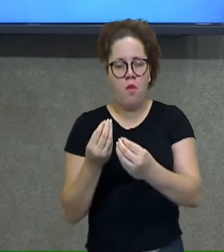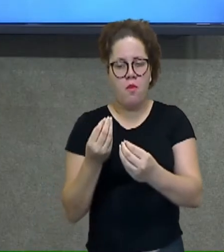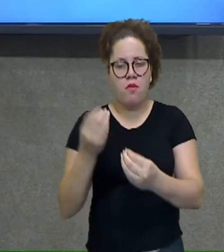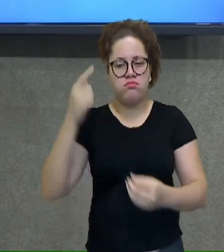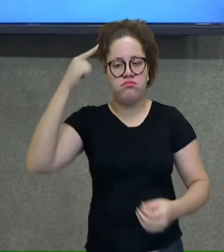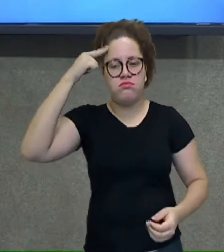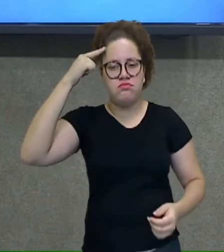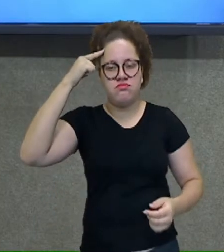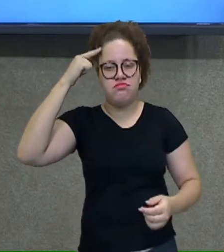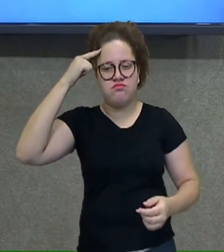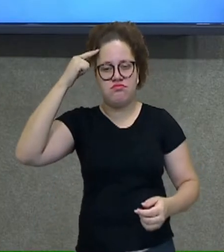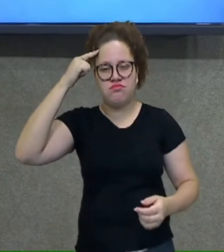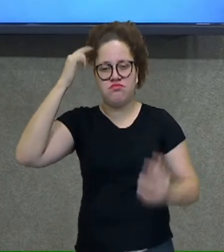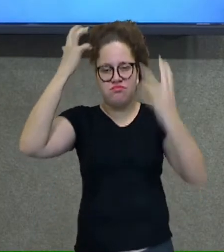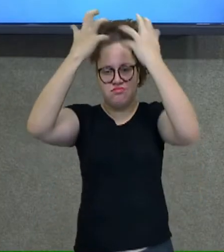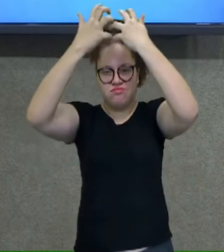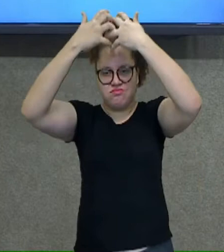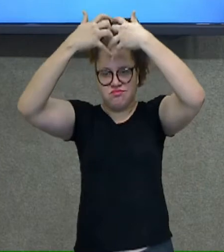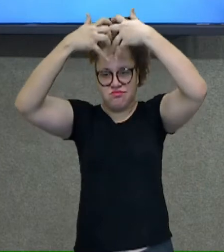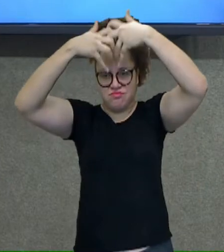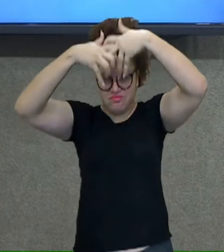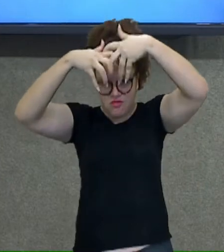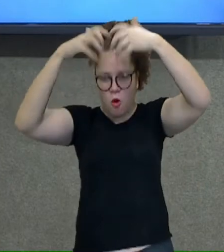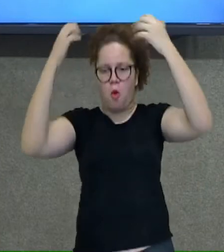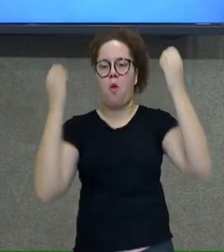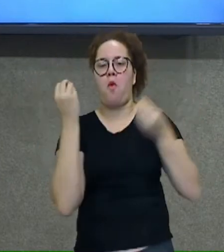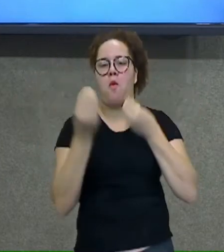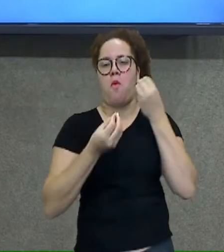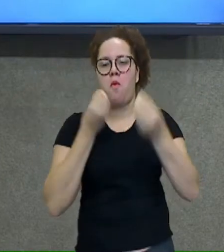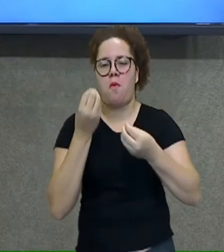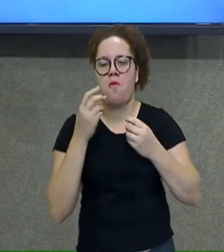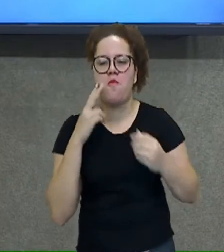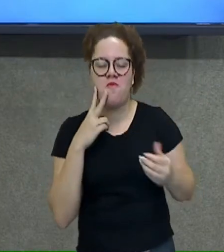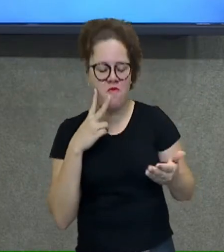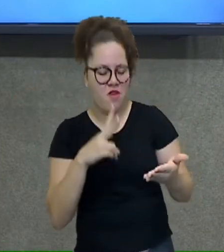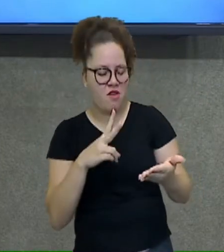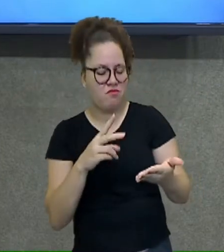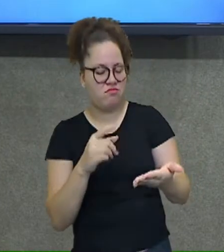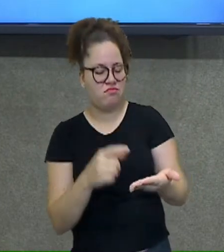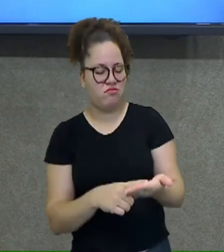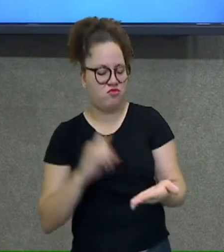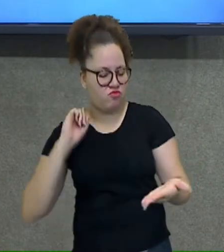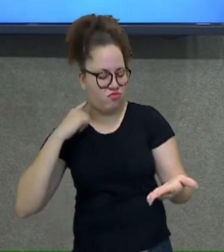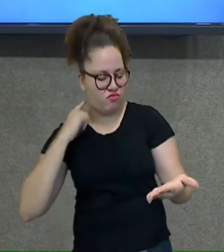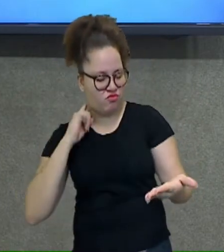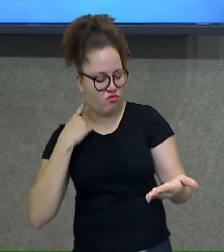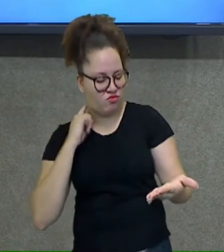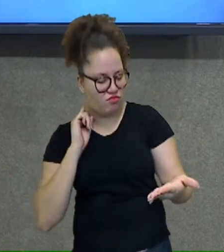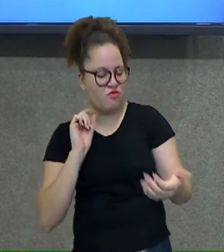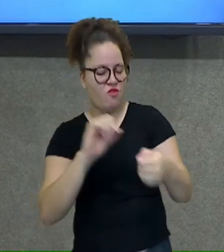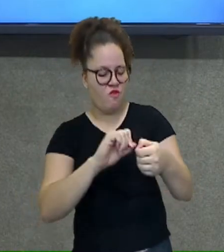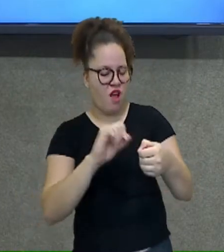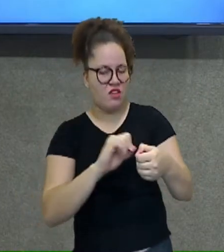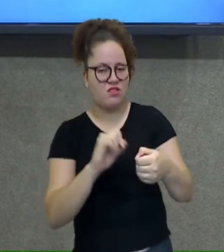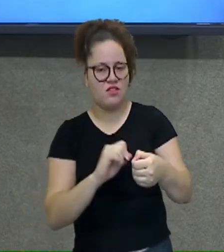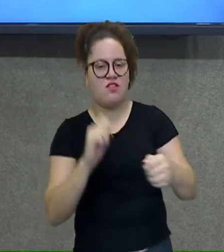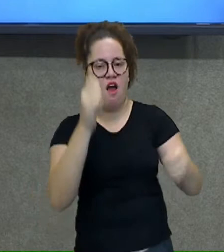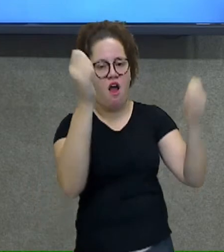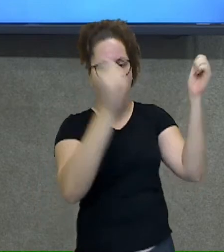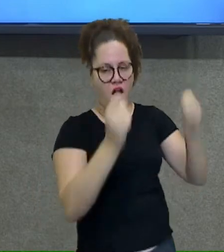do artista nesse momento, em olhar para um prato sujo e conceber uma obra de